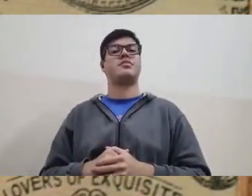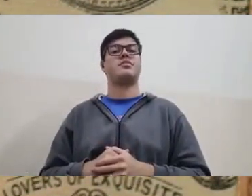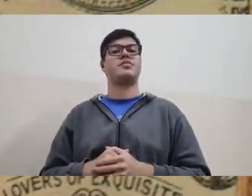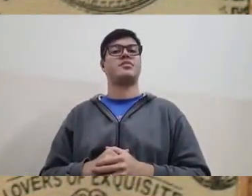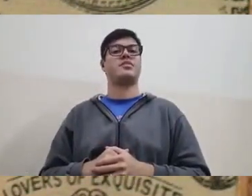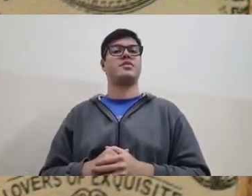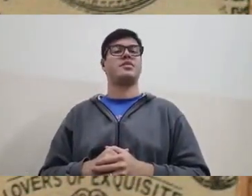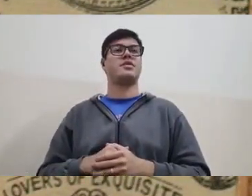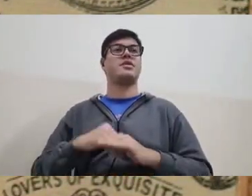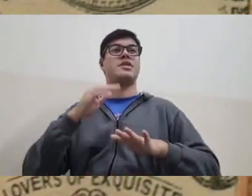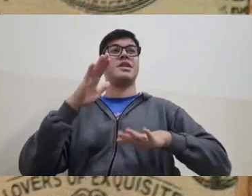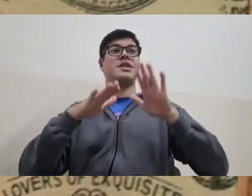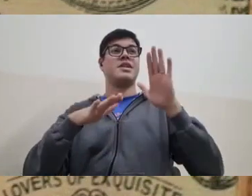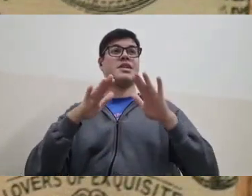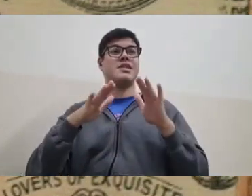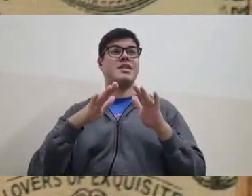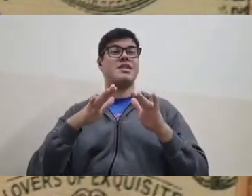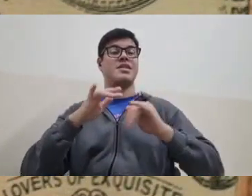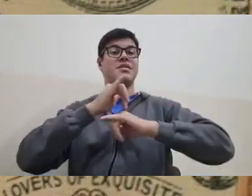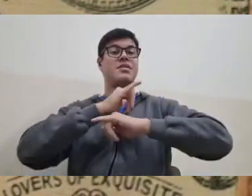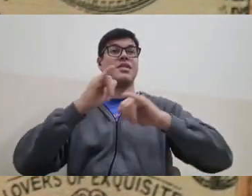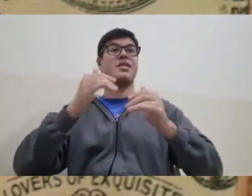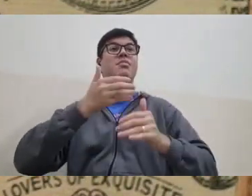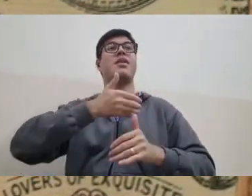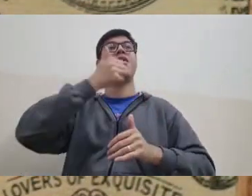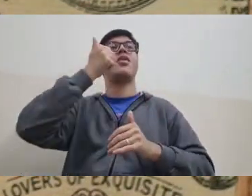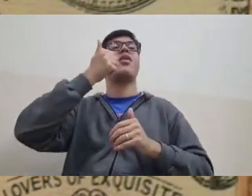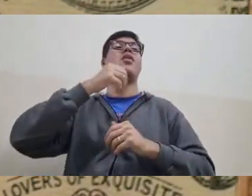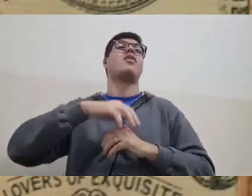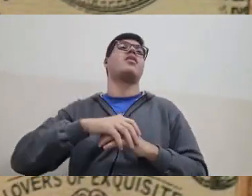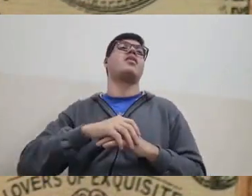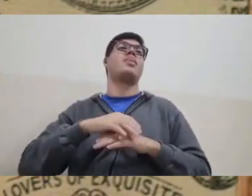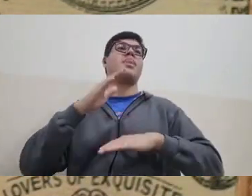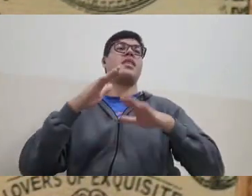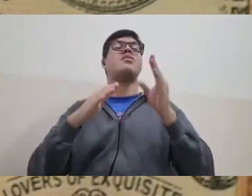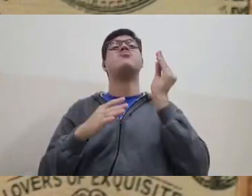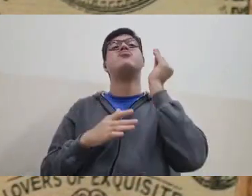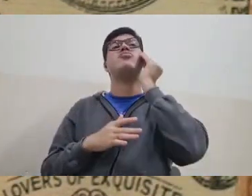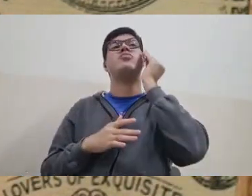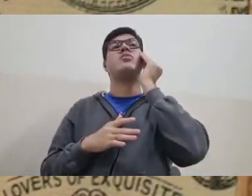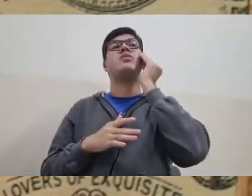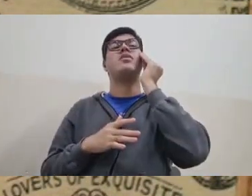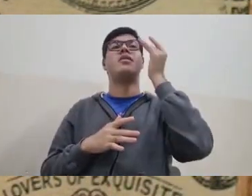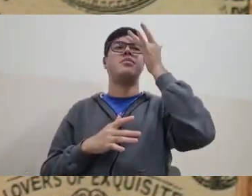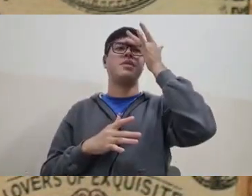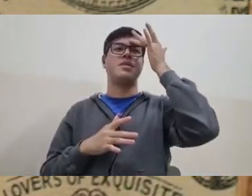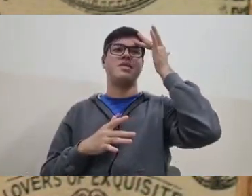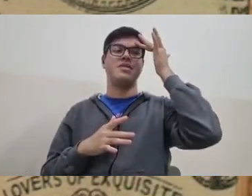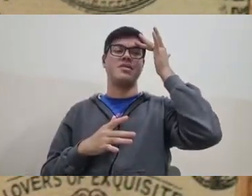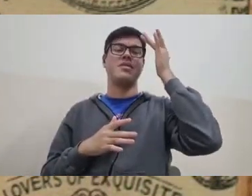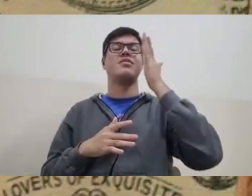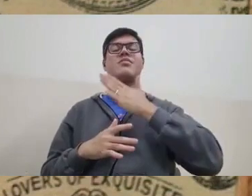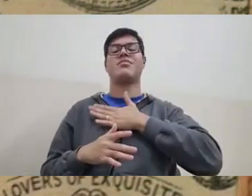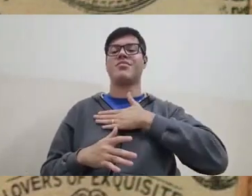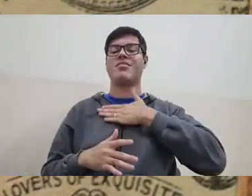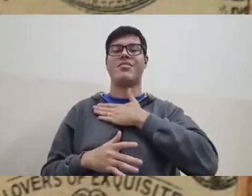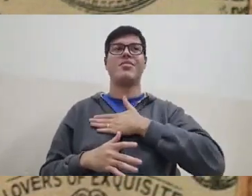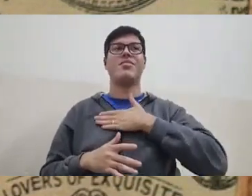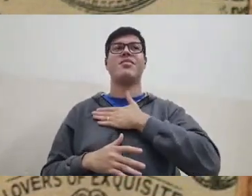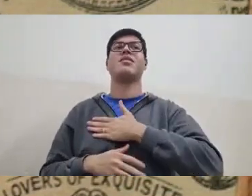você por exemplo fazer uma propaganda melhor do que a pessoa experimentando seu produto né